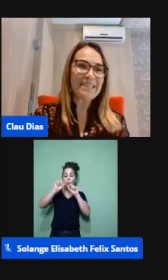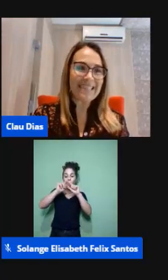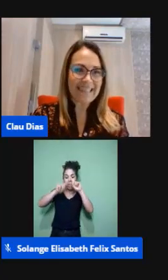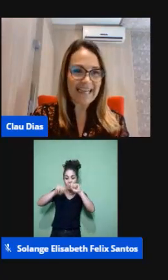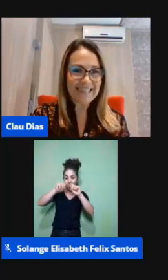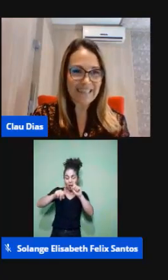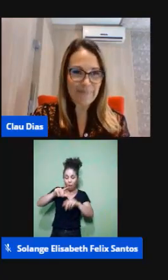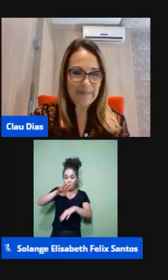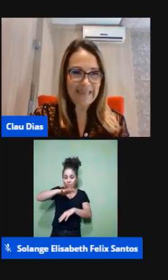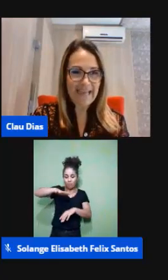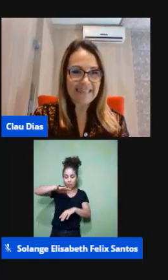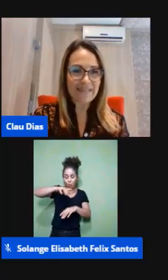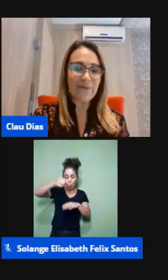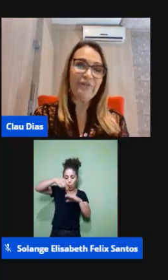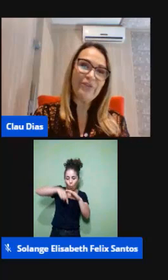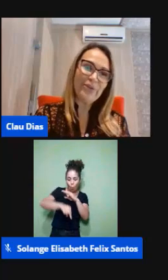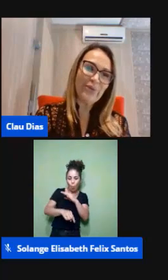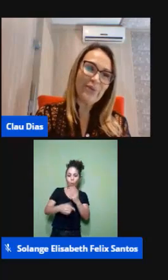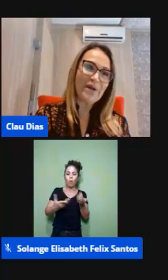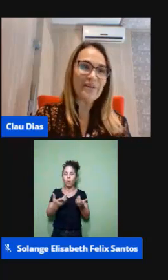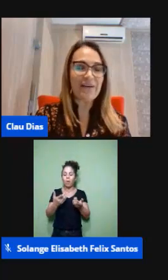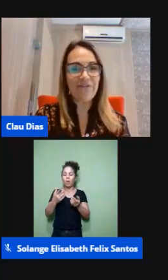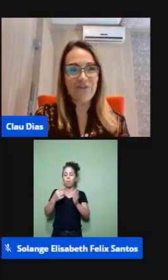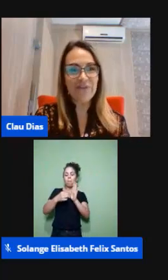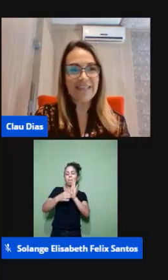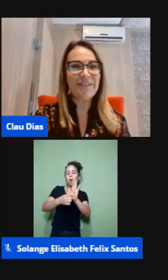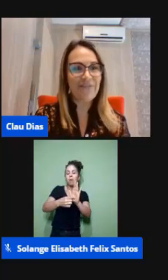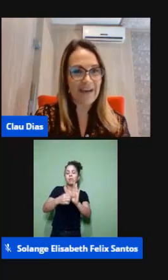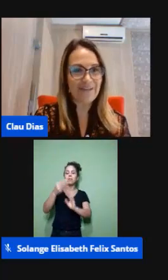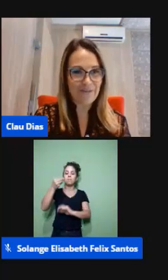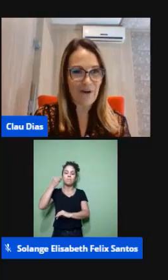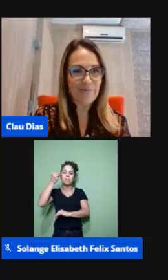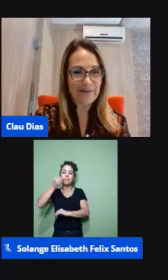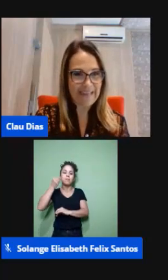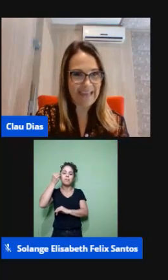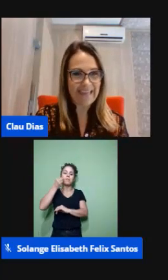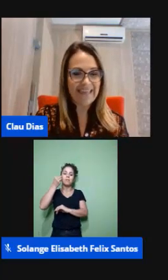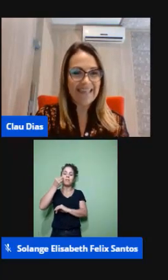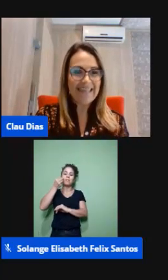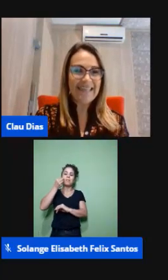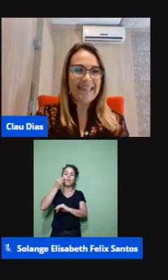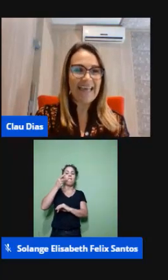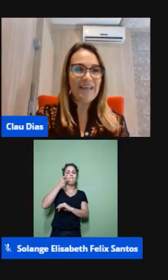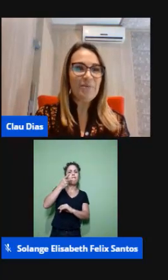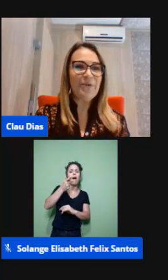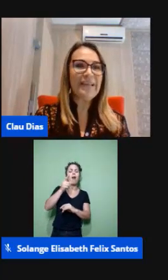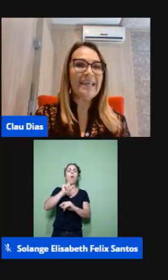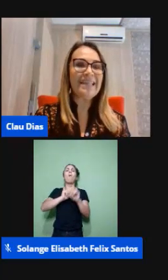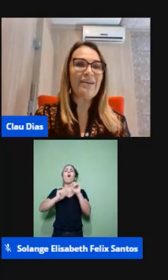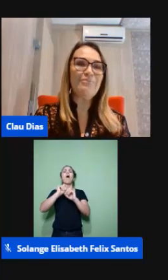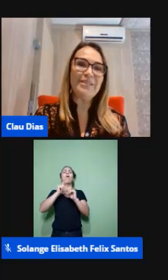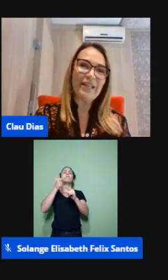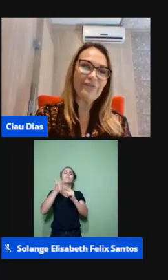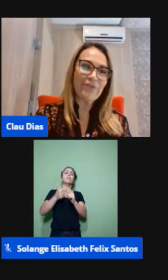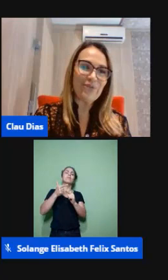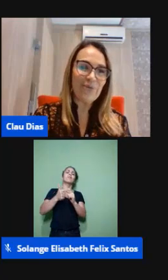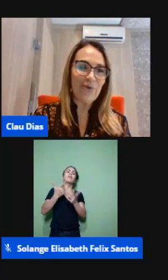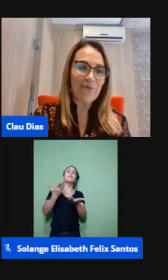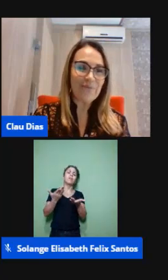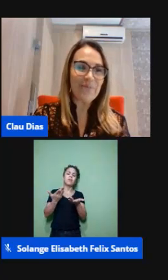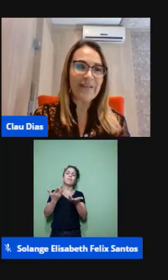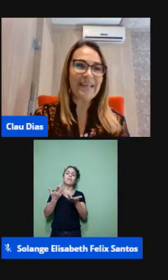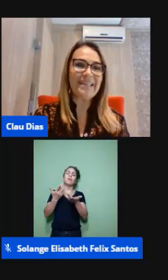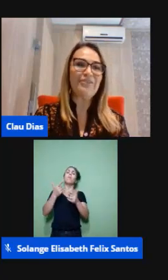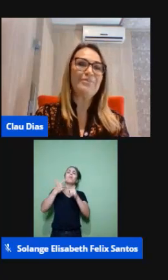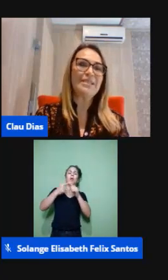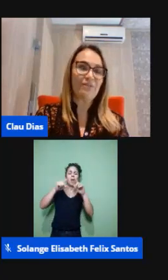será que quando a gente traz essa experiência, o que flutua, o que afunda, a gente fala qual o porquê, né? Por que que tal objeto